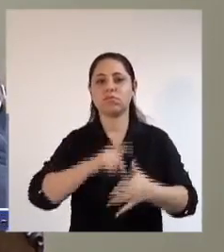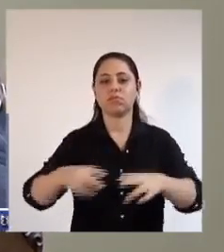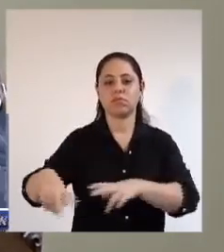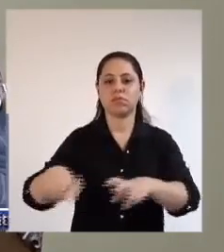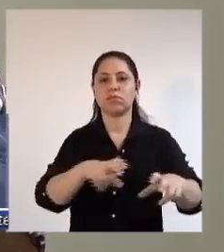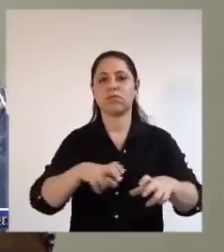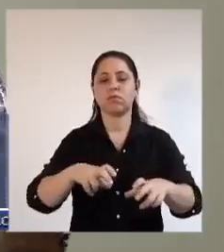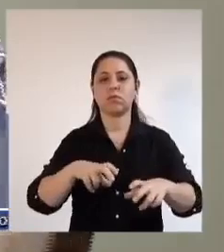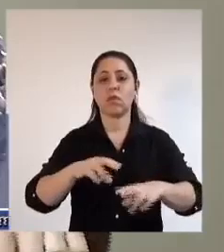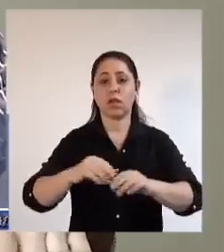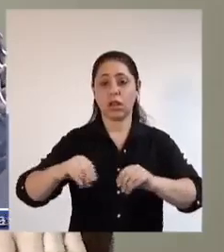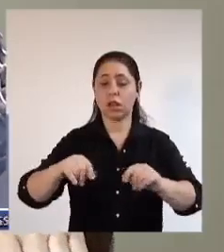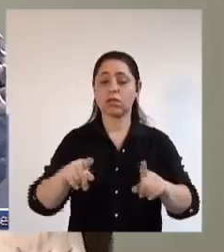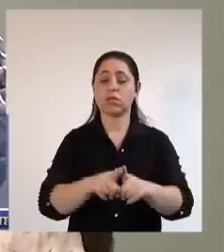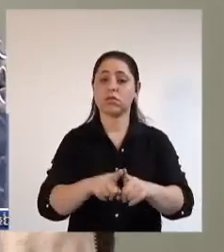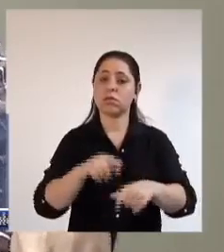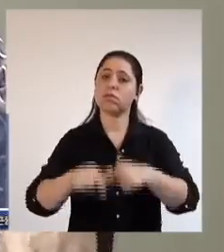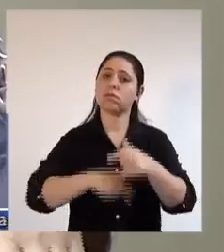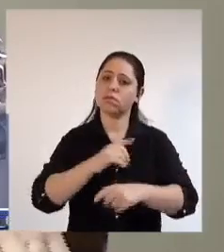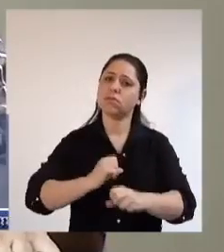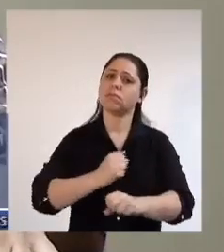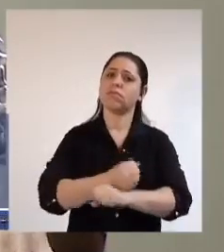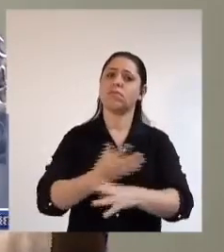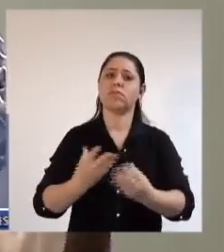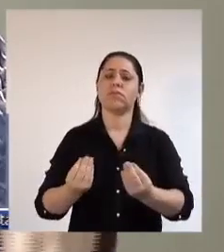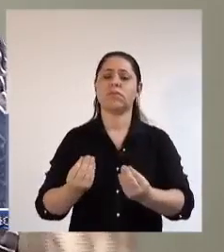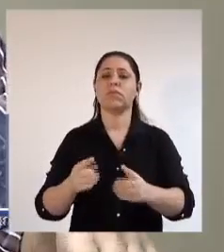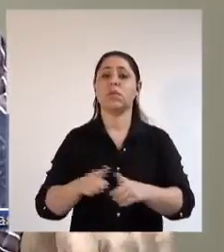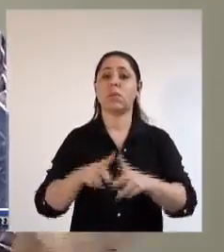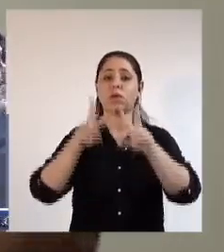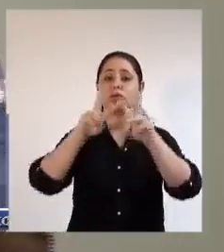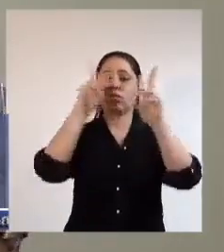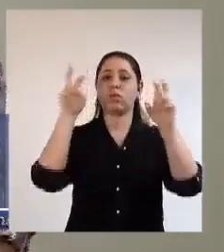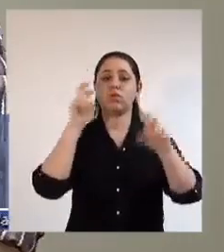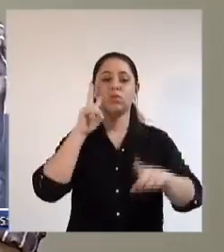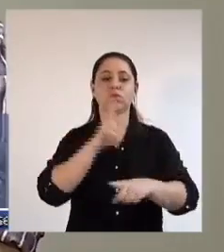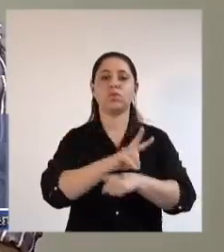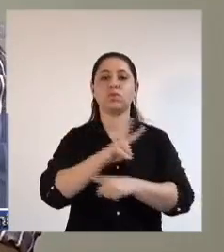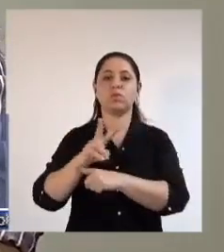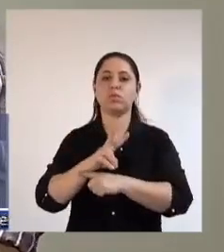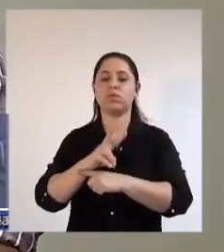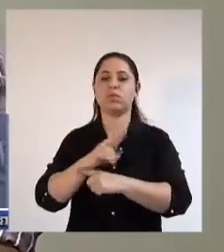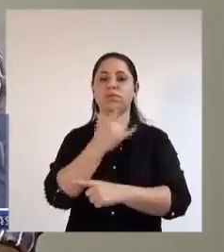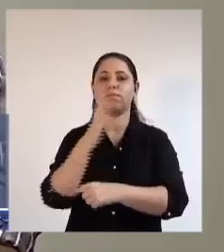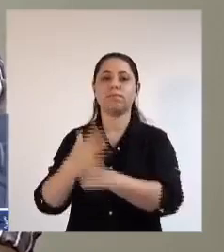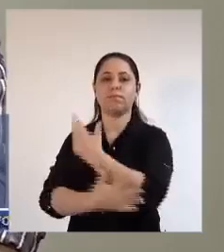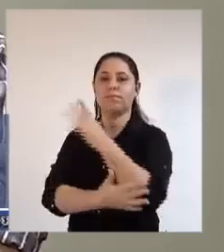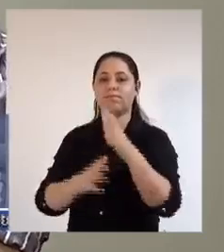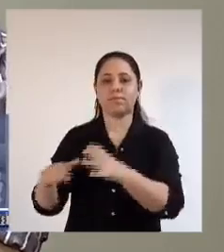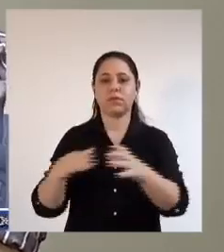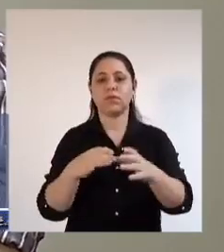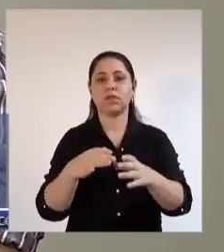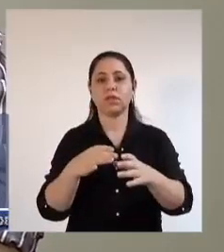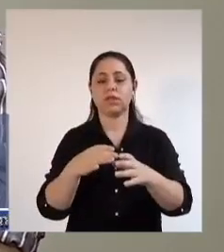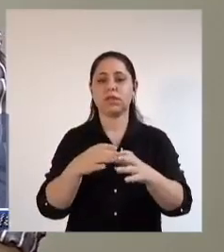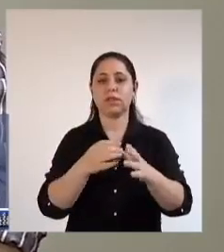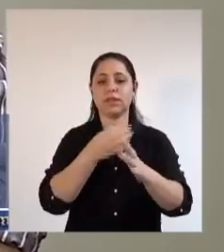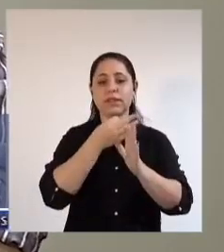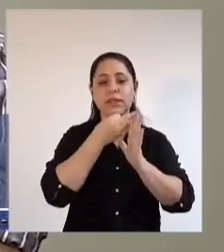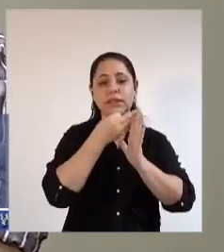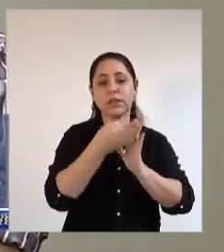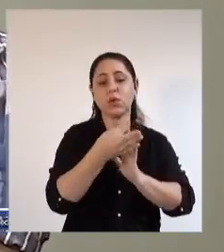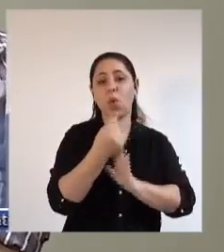nessa temática deputado é da unidade de conservação o senhor citaram um dos pontos